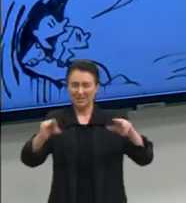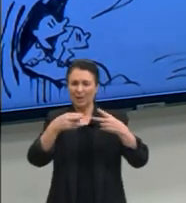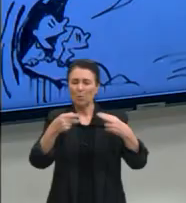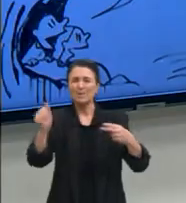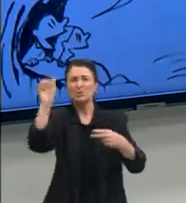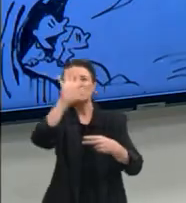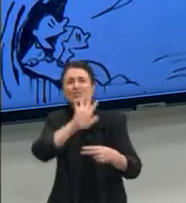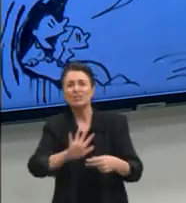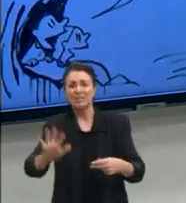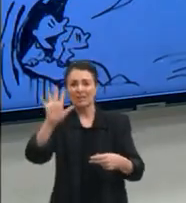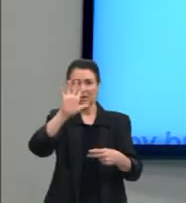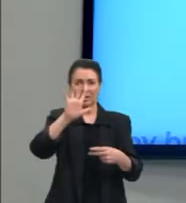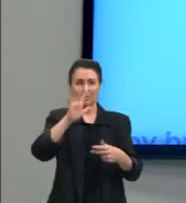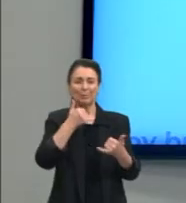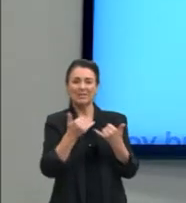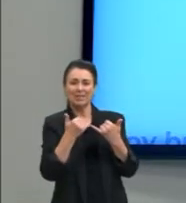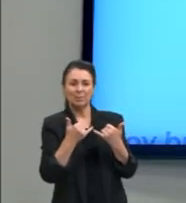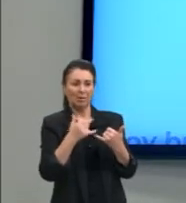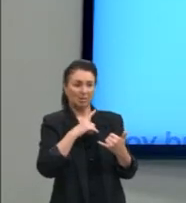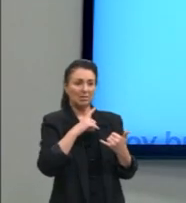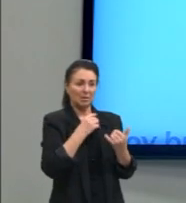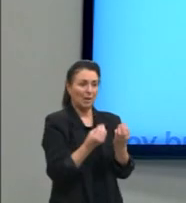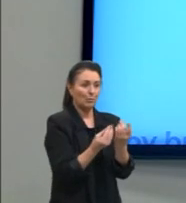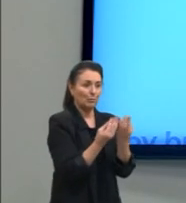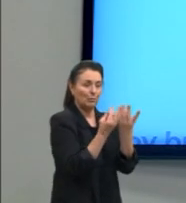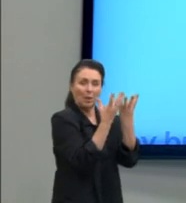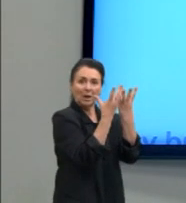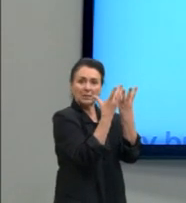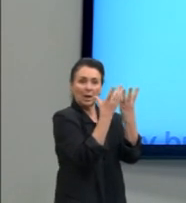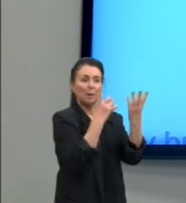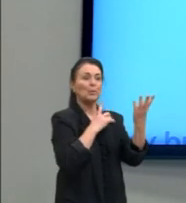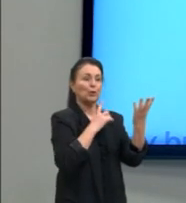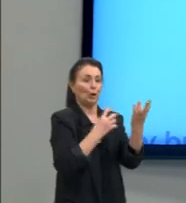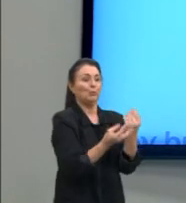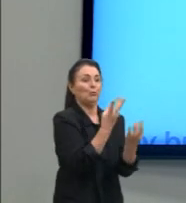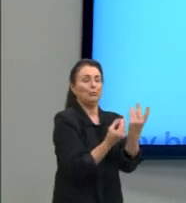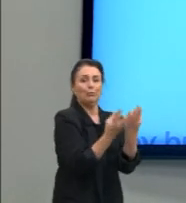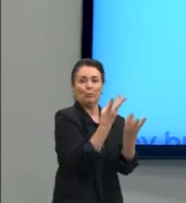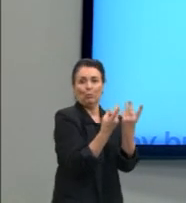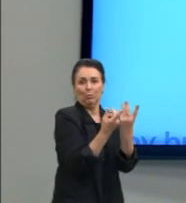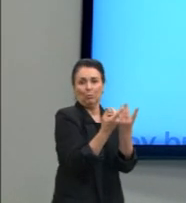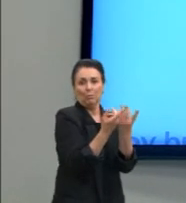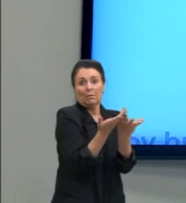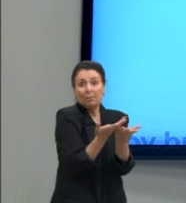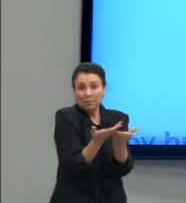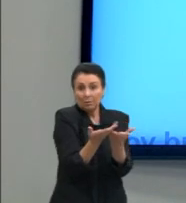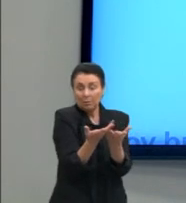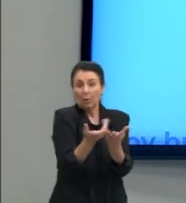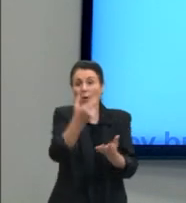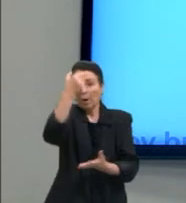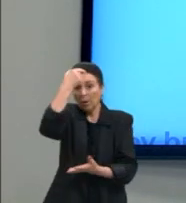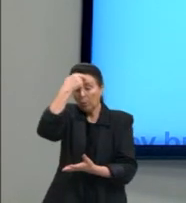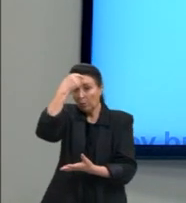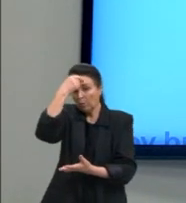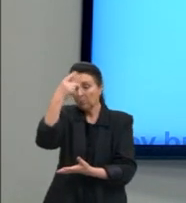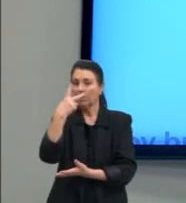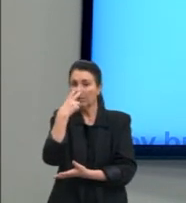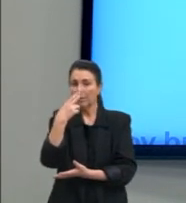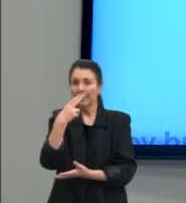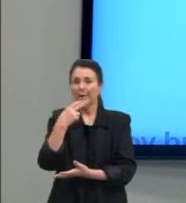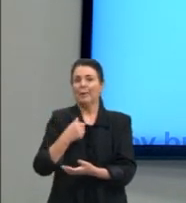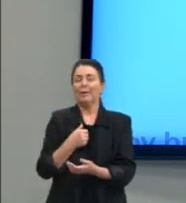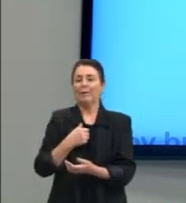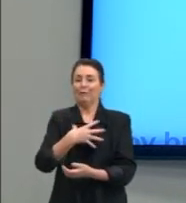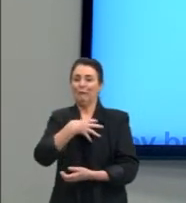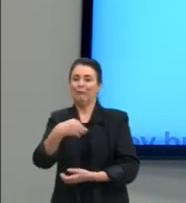generalização onde há fumaça há fogo né mas veja só que o senso comum e algumas frases filho de